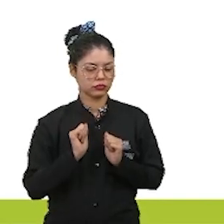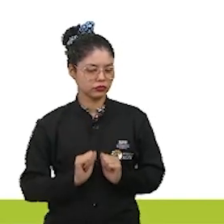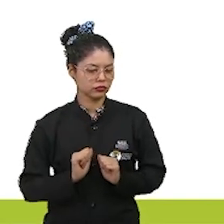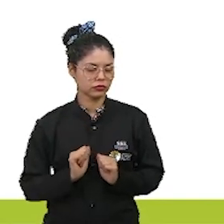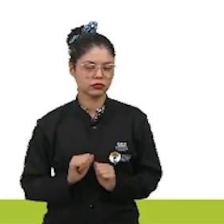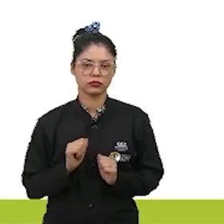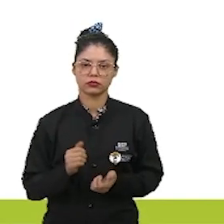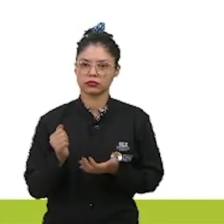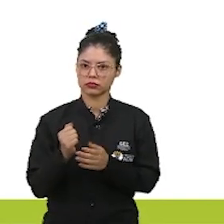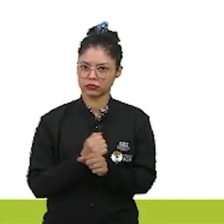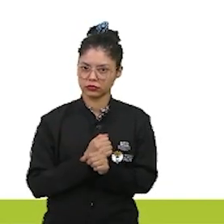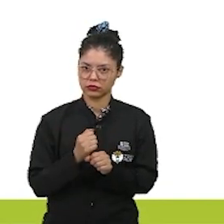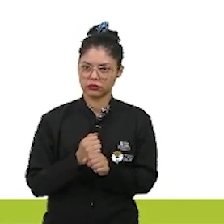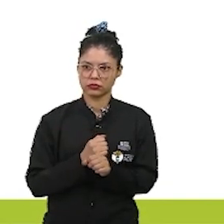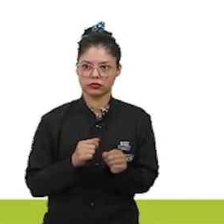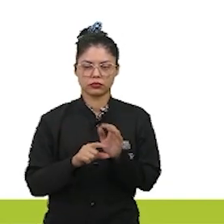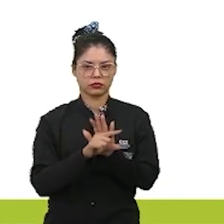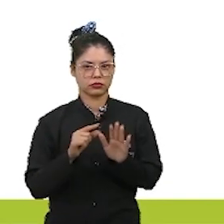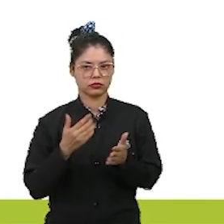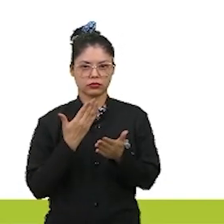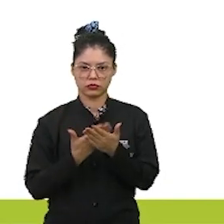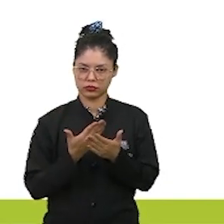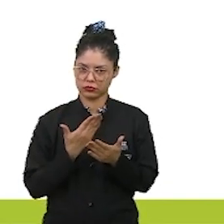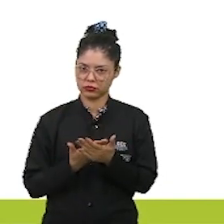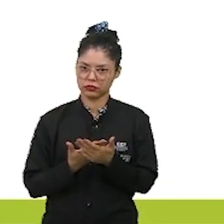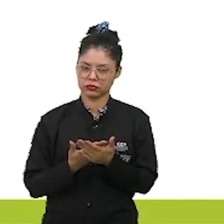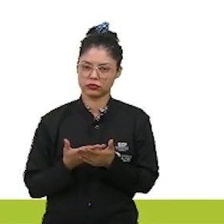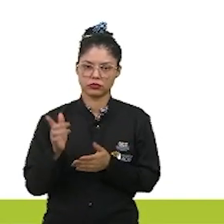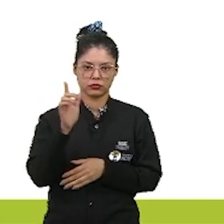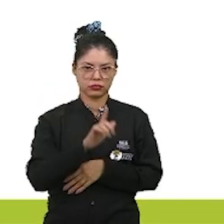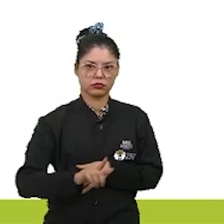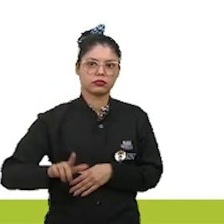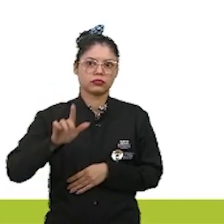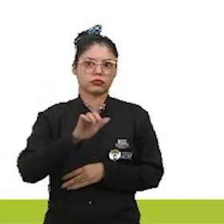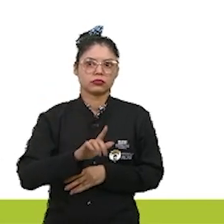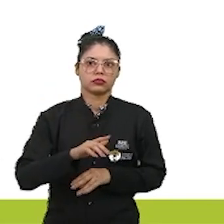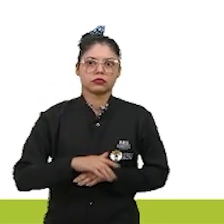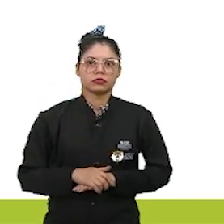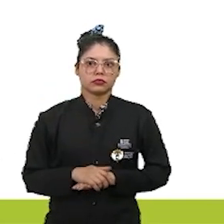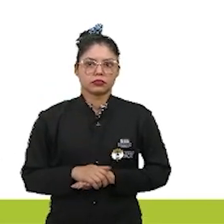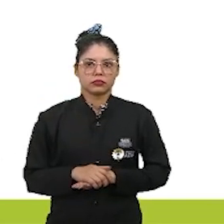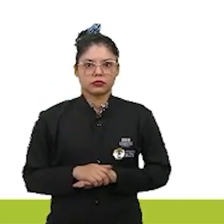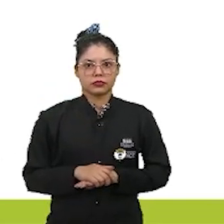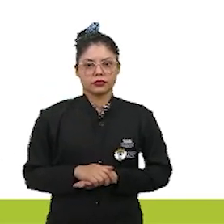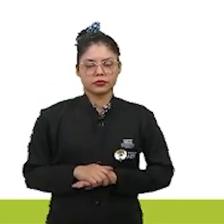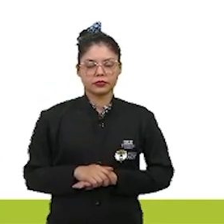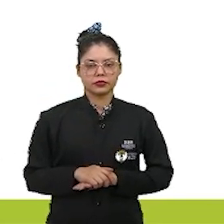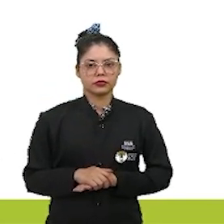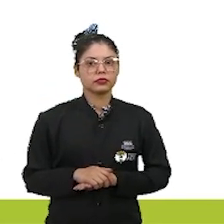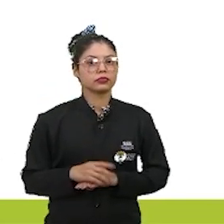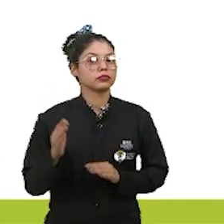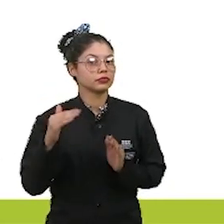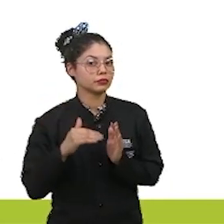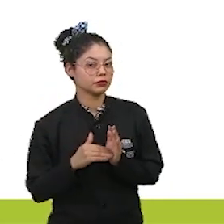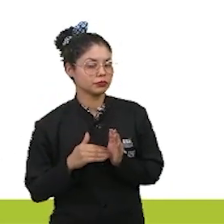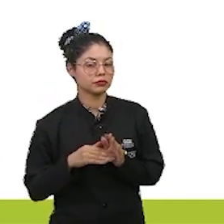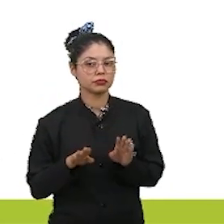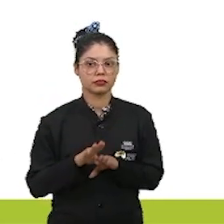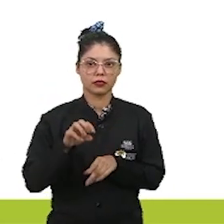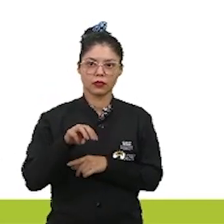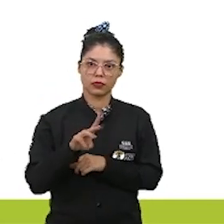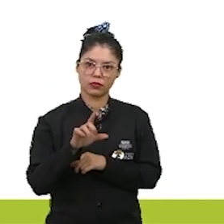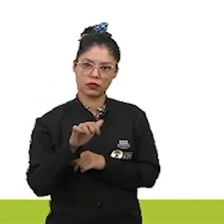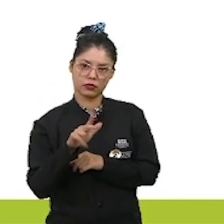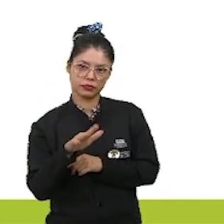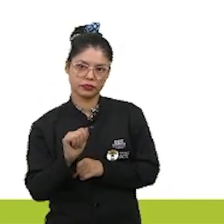bem construir ali na sua aula de literatura e citar aí, quem sabe, um autor, né, Manuel Bandeira